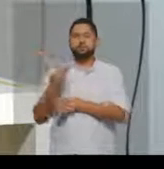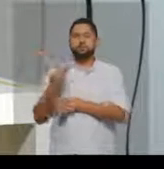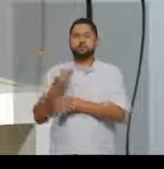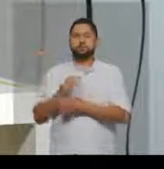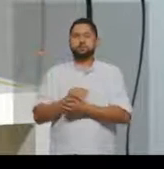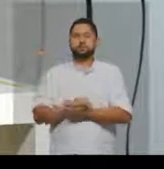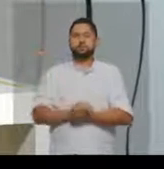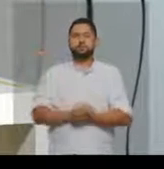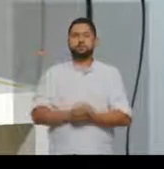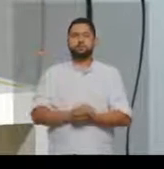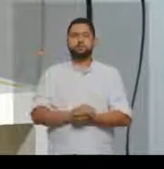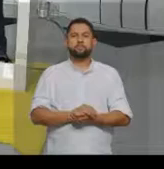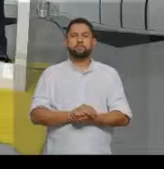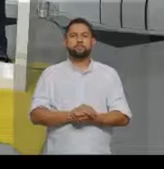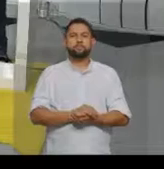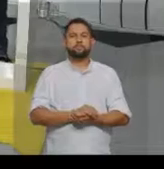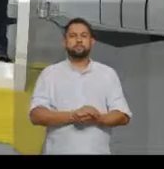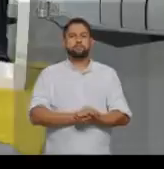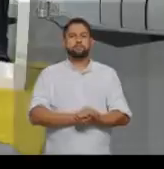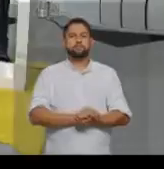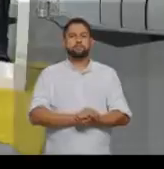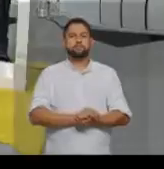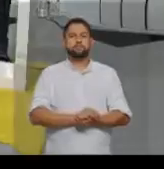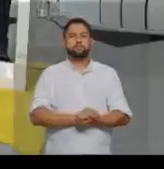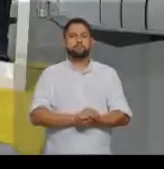produtinho. Bom,